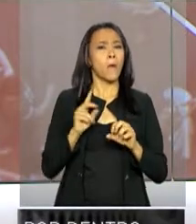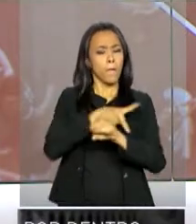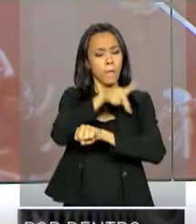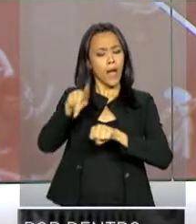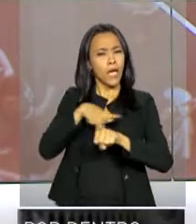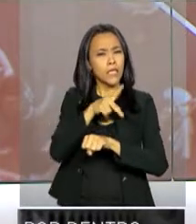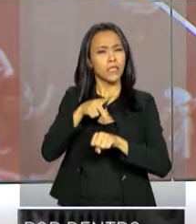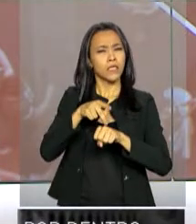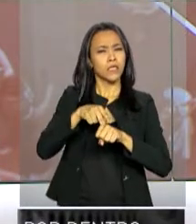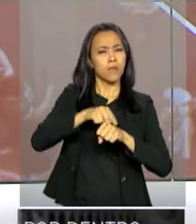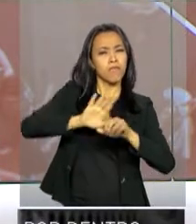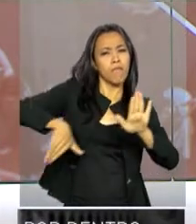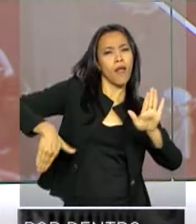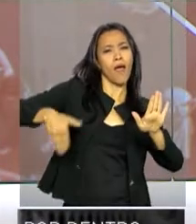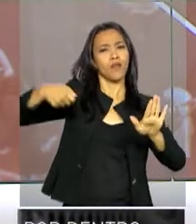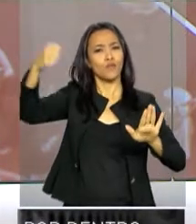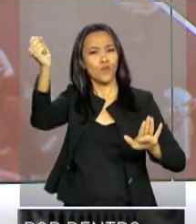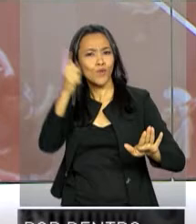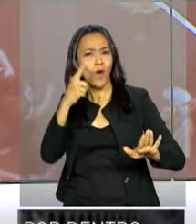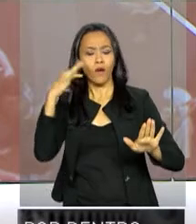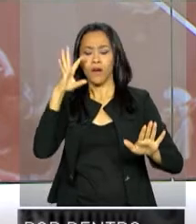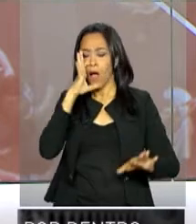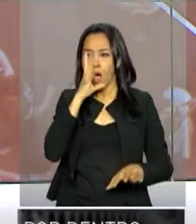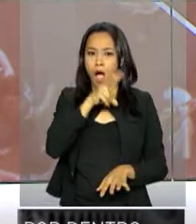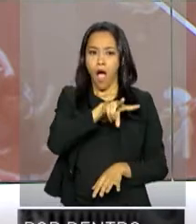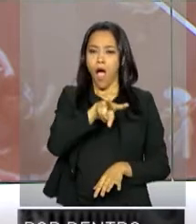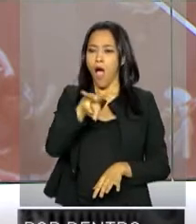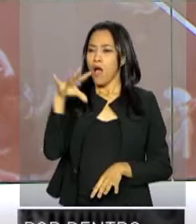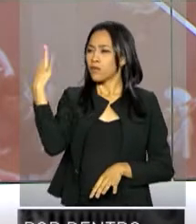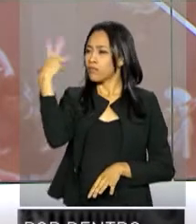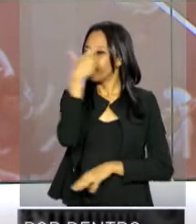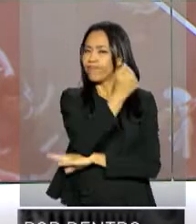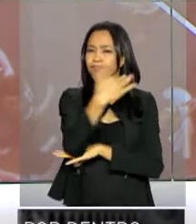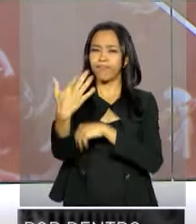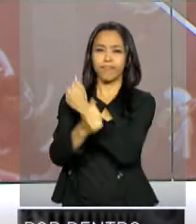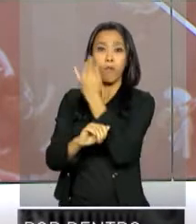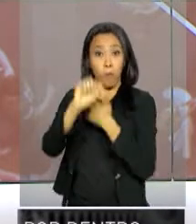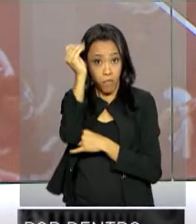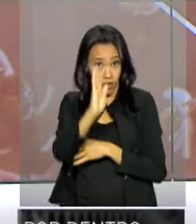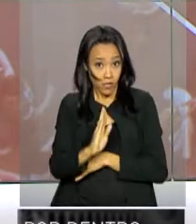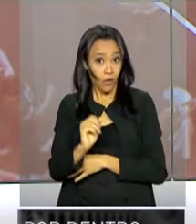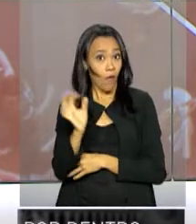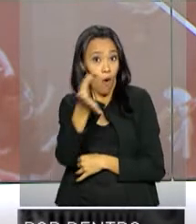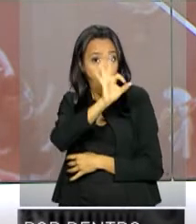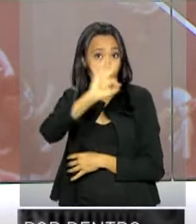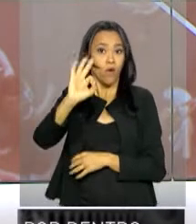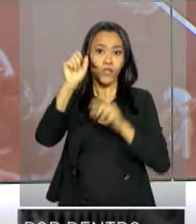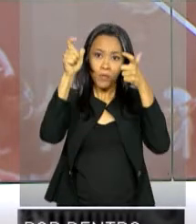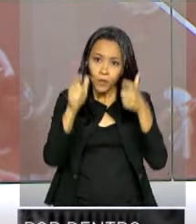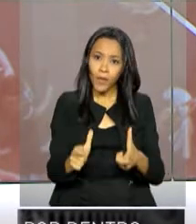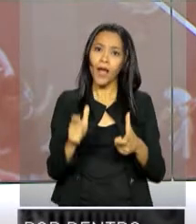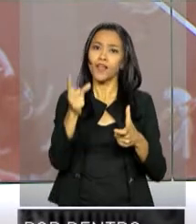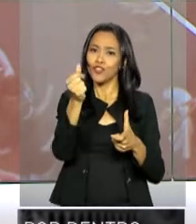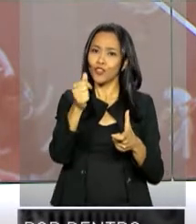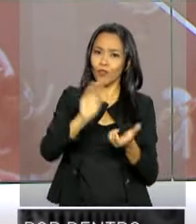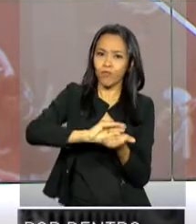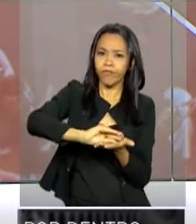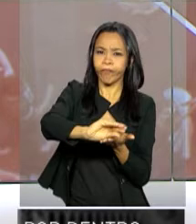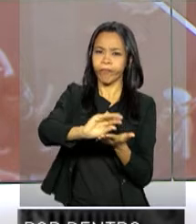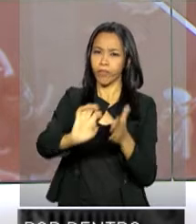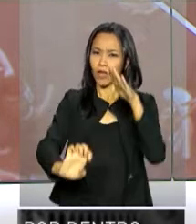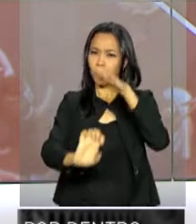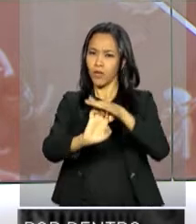país com praia sol e belas paisagens naturais o brasil também ótimo lugar para se investir e fazer